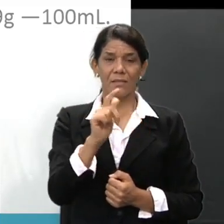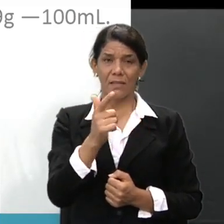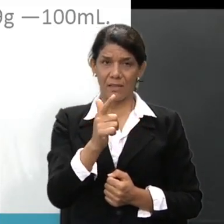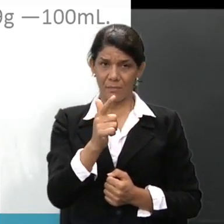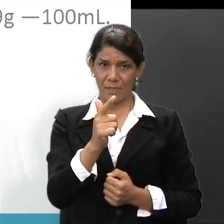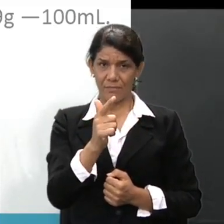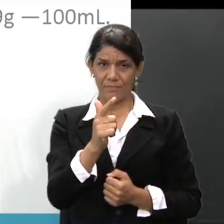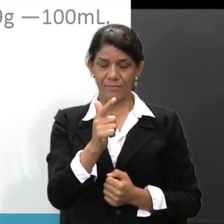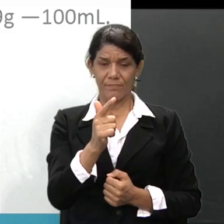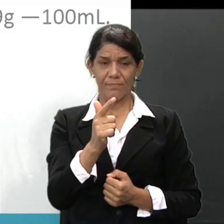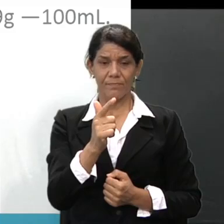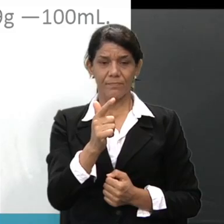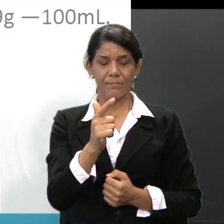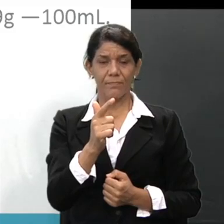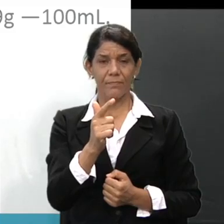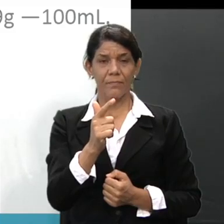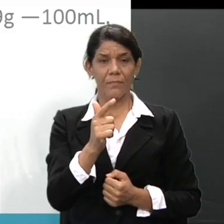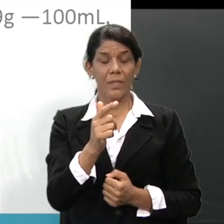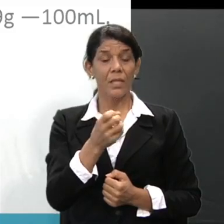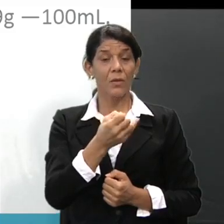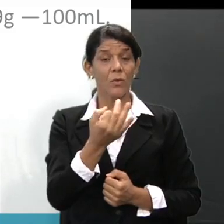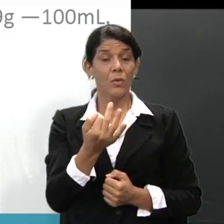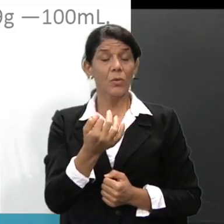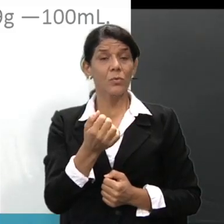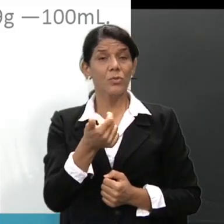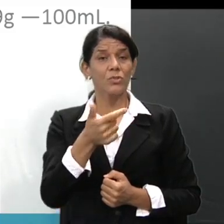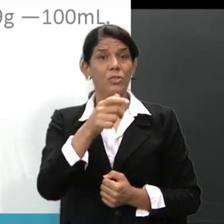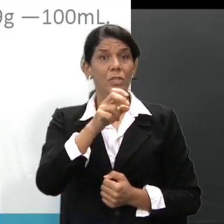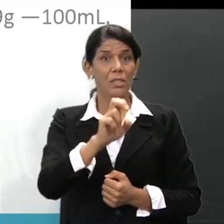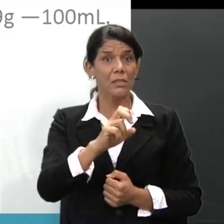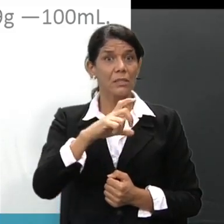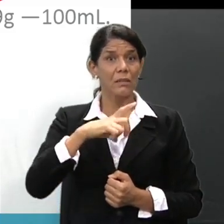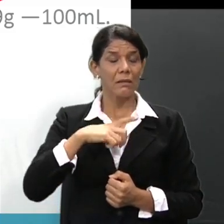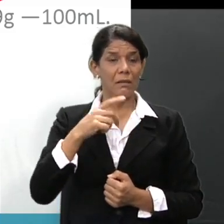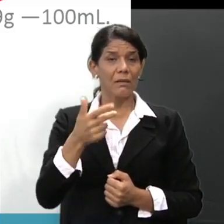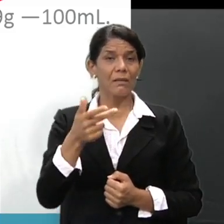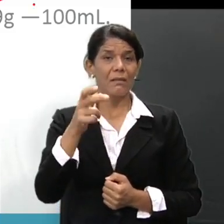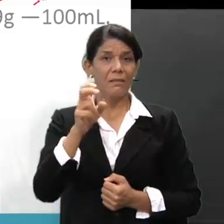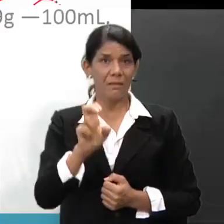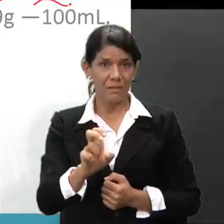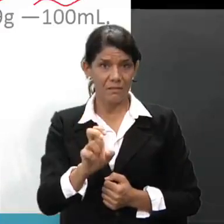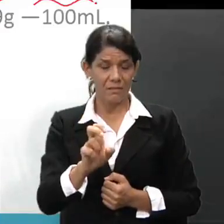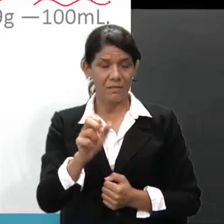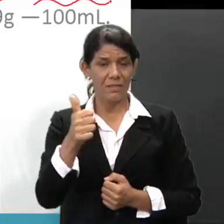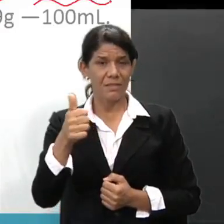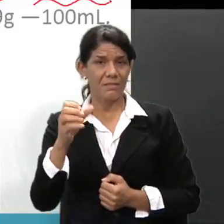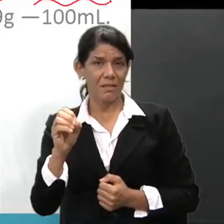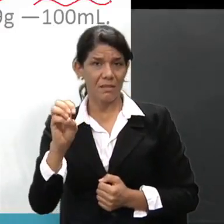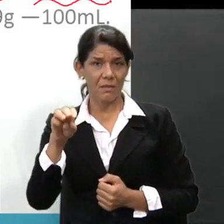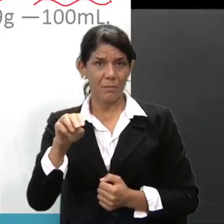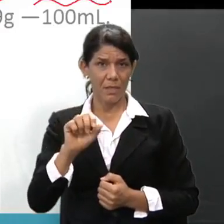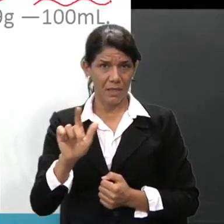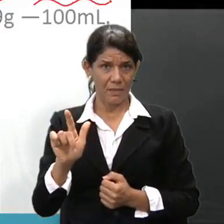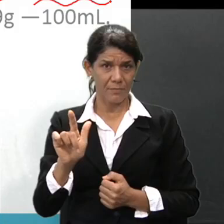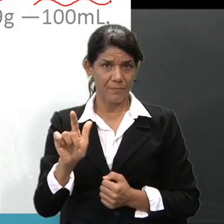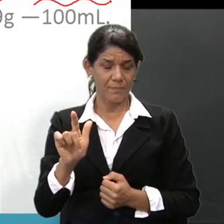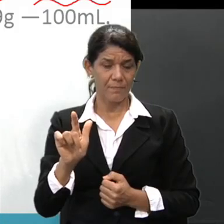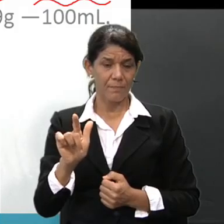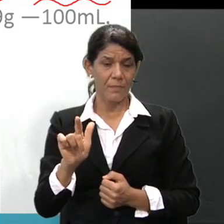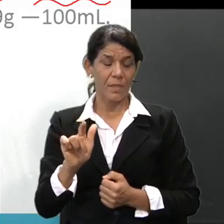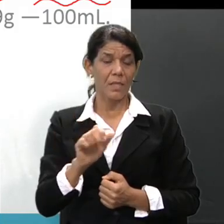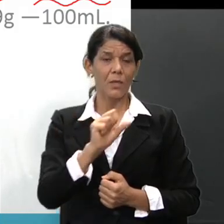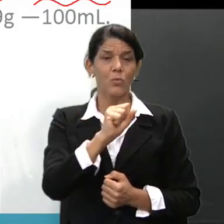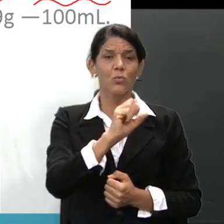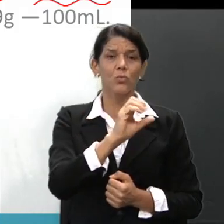gramas em 100 ml, enquanto que um de 15 tem 15 em 100 ml. E